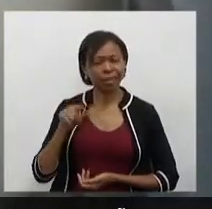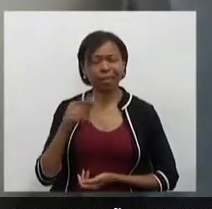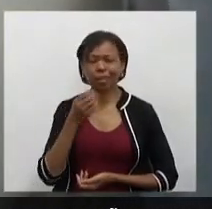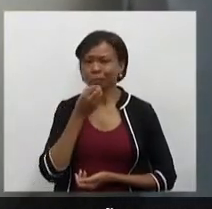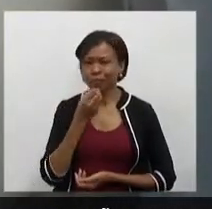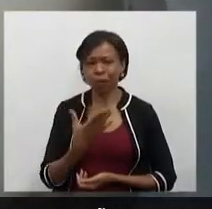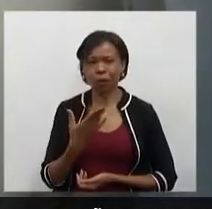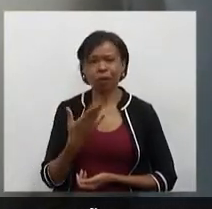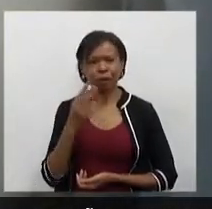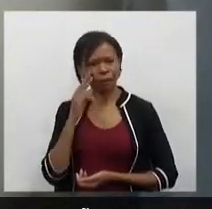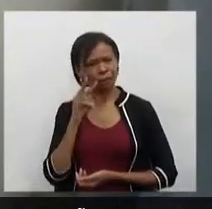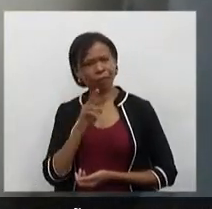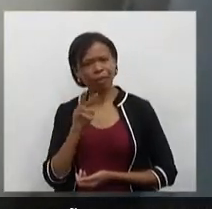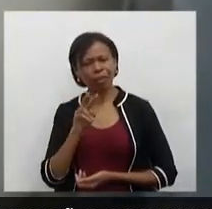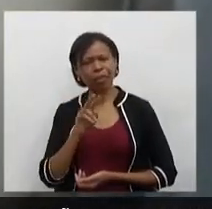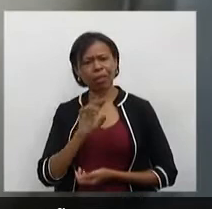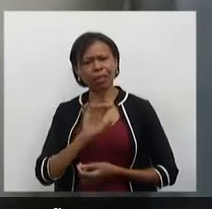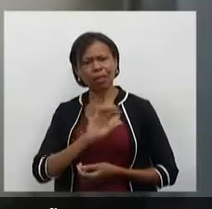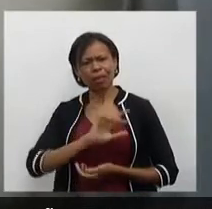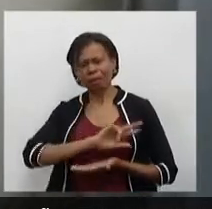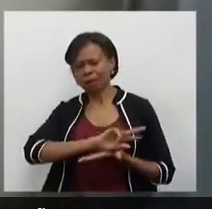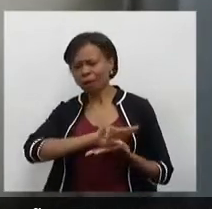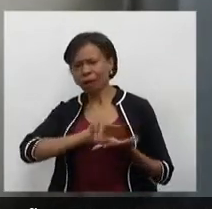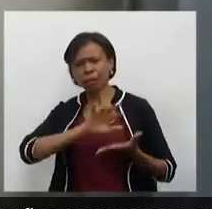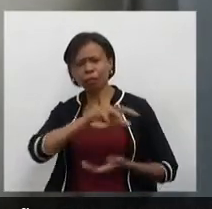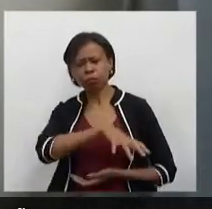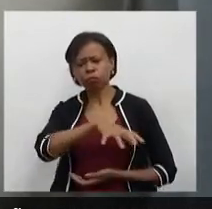várias instituições juntas.